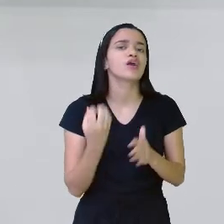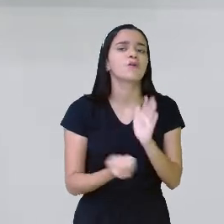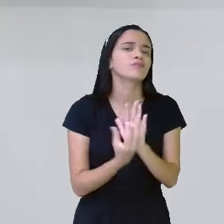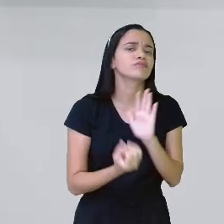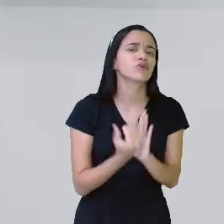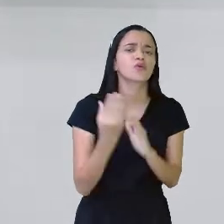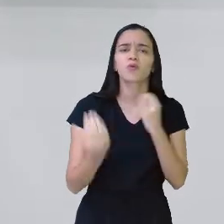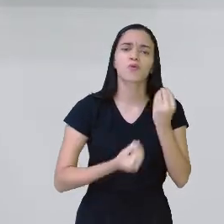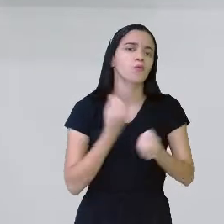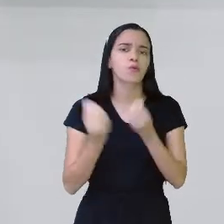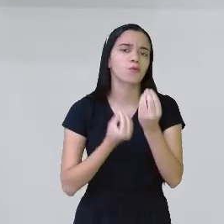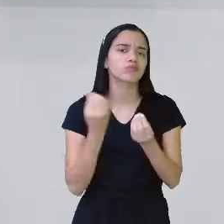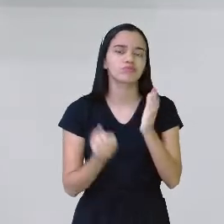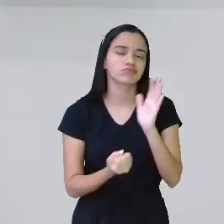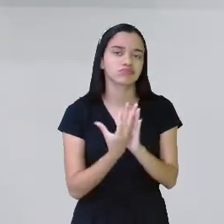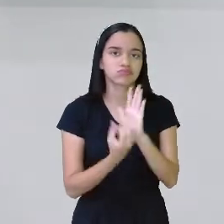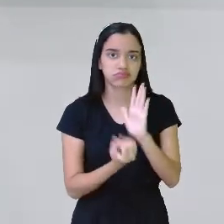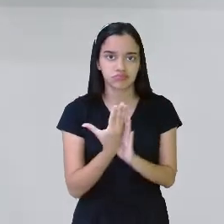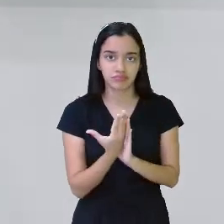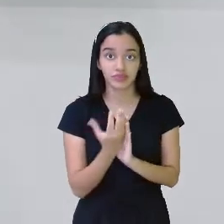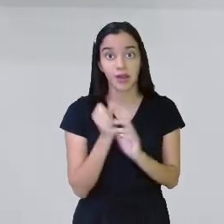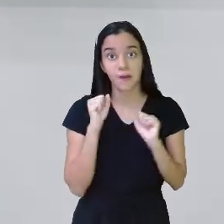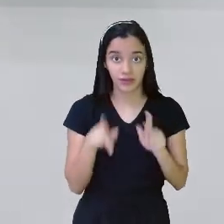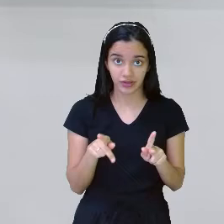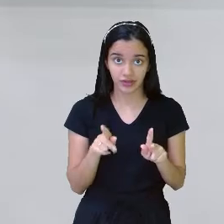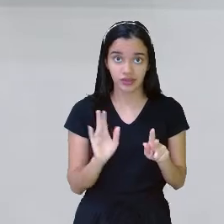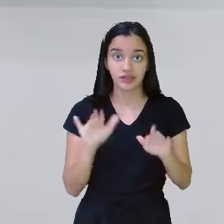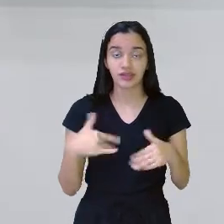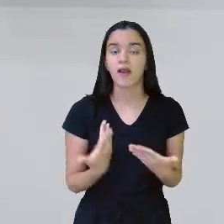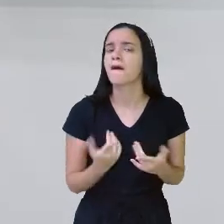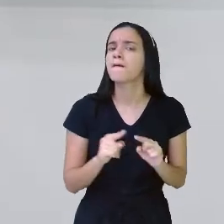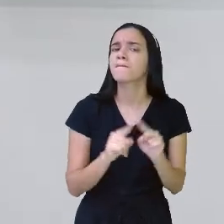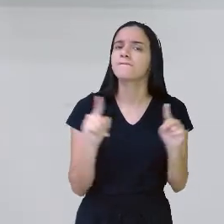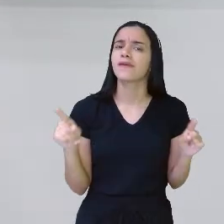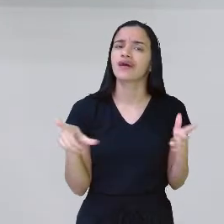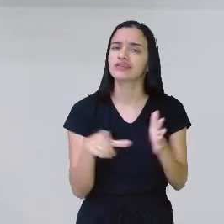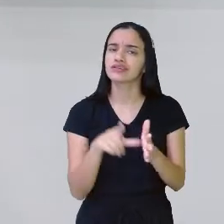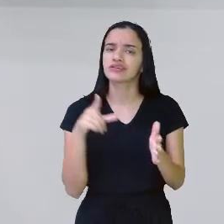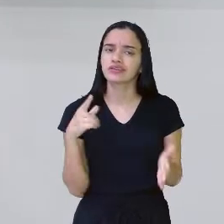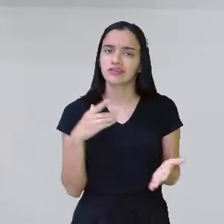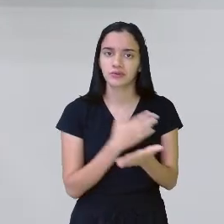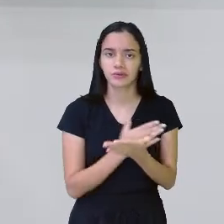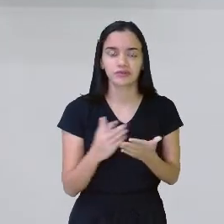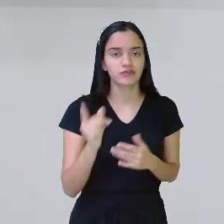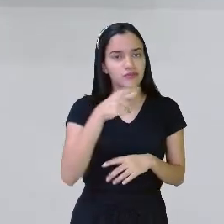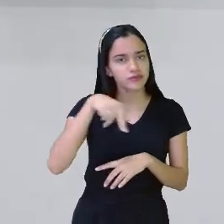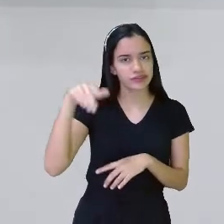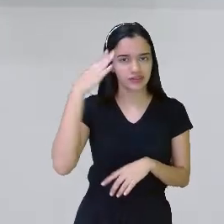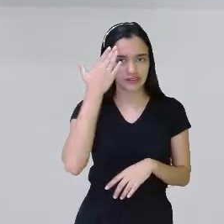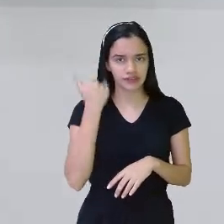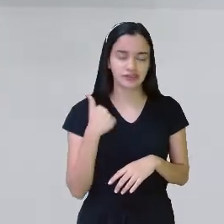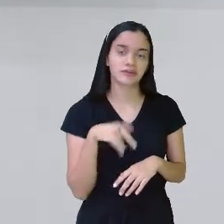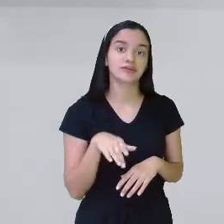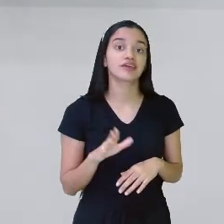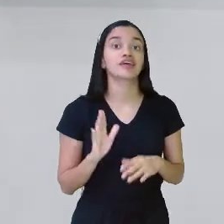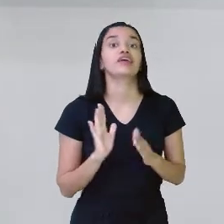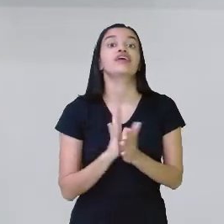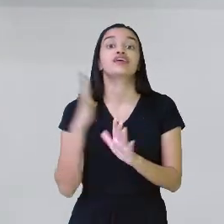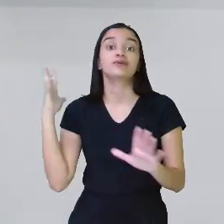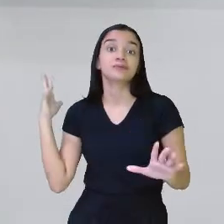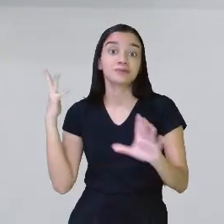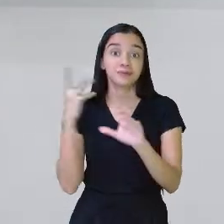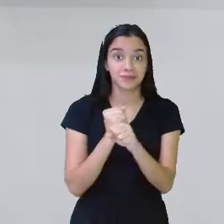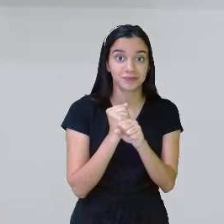gente pode fazer essa produção, tá? Mas antes de começarmos, vocês sabem que é a hora da